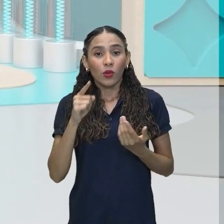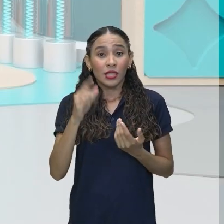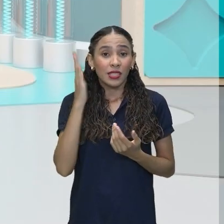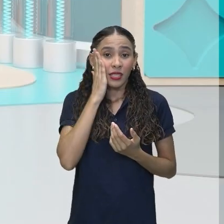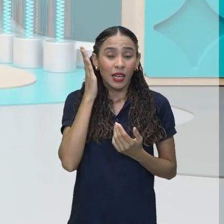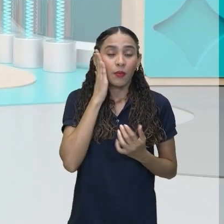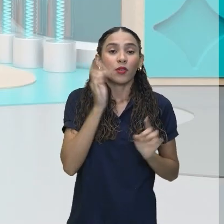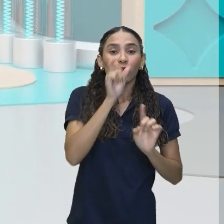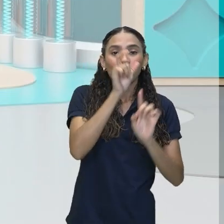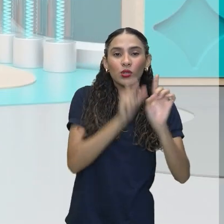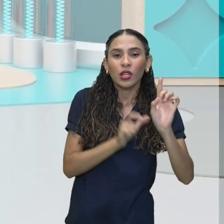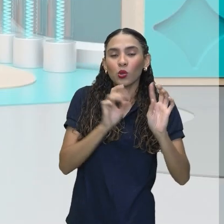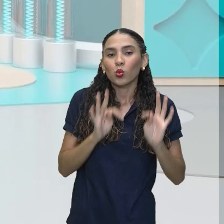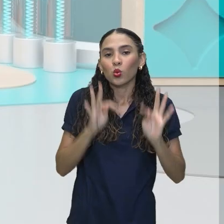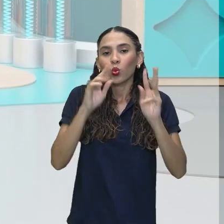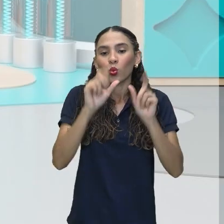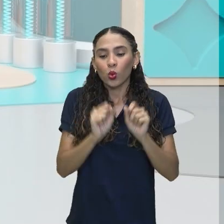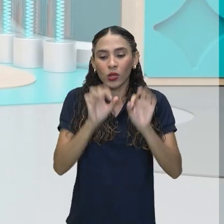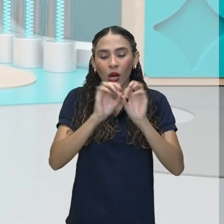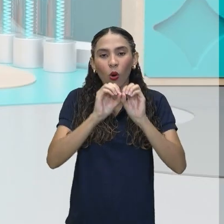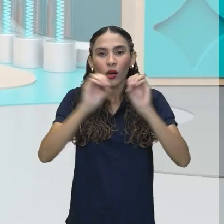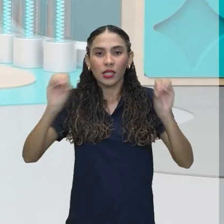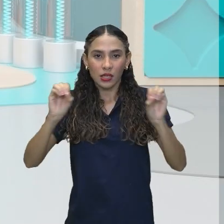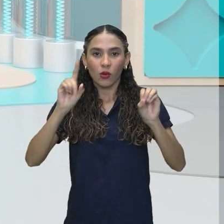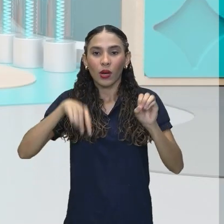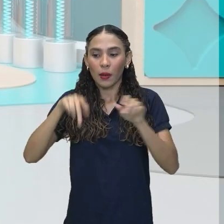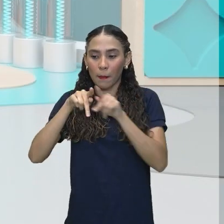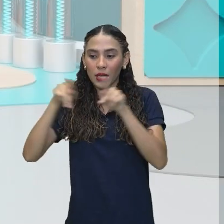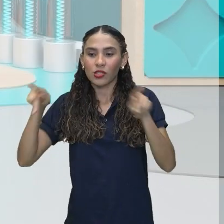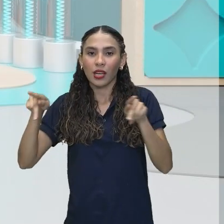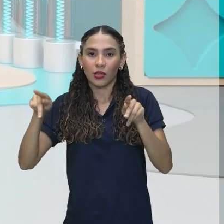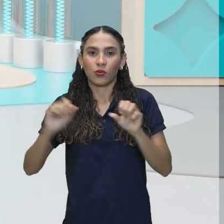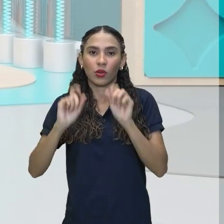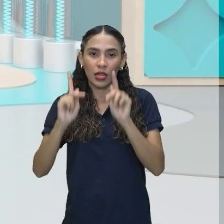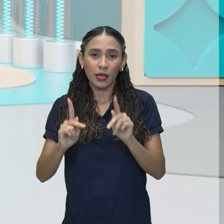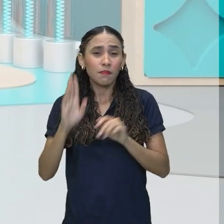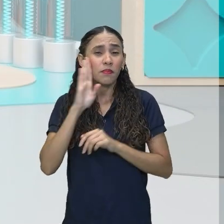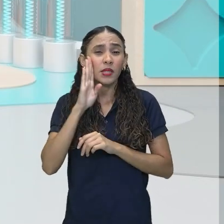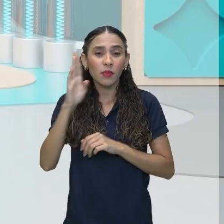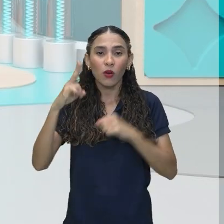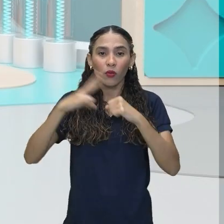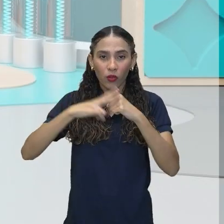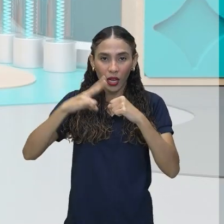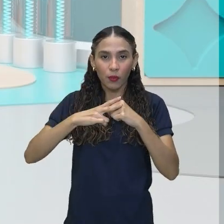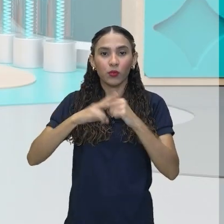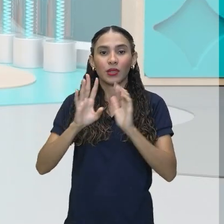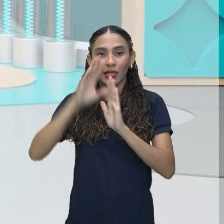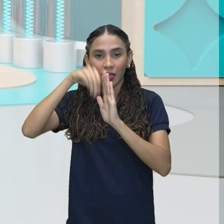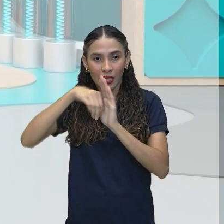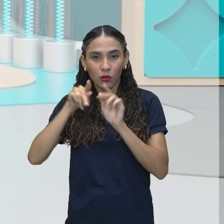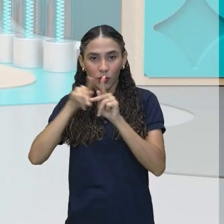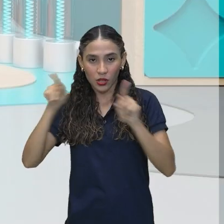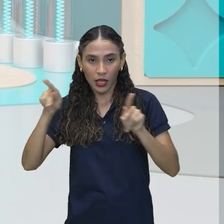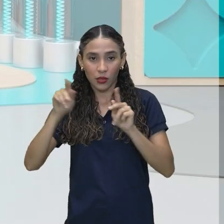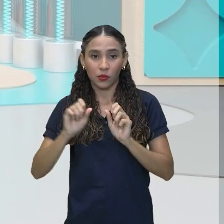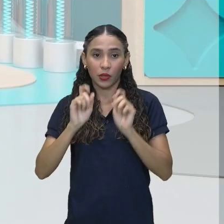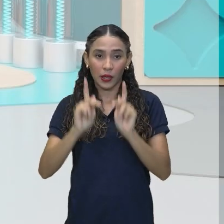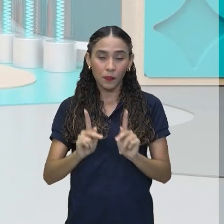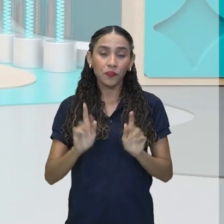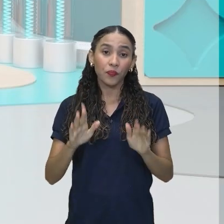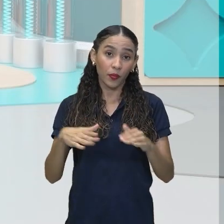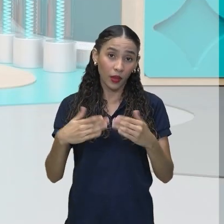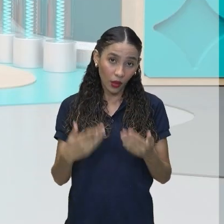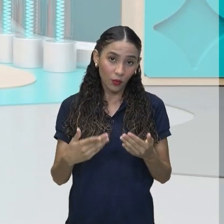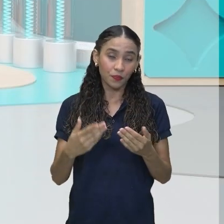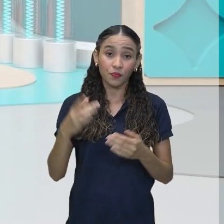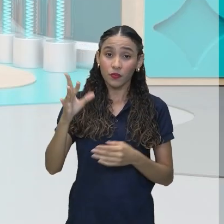sujeito, todo o restante da oração é predicado, tá bom, gente? Inclusive, o verbo faz parte do predicado, tá bom assim? Então, tenham